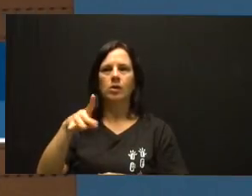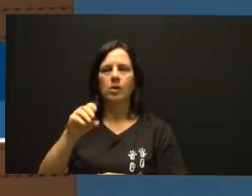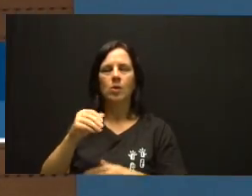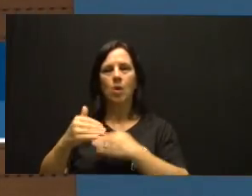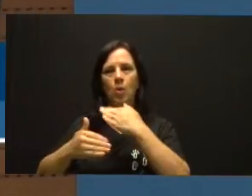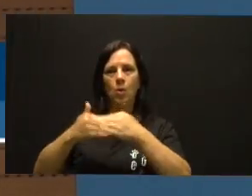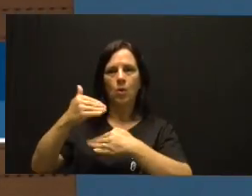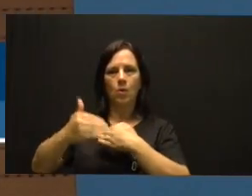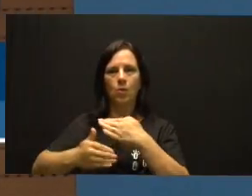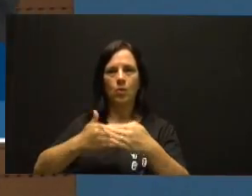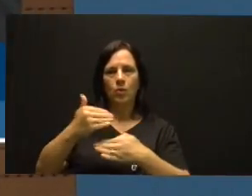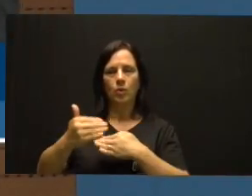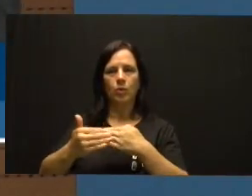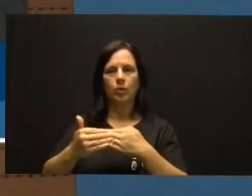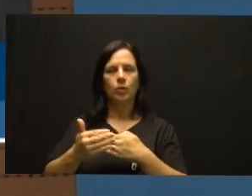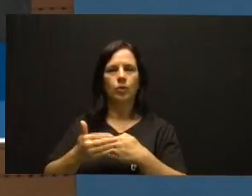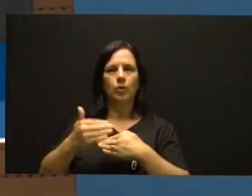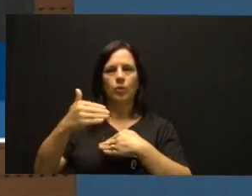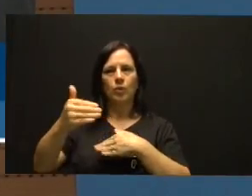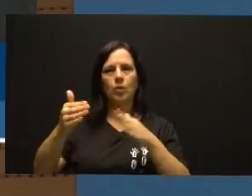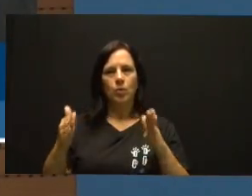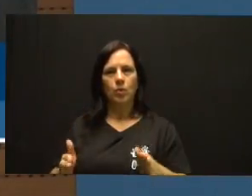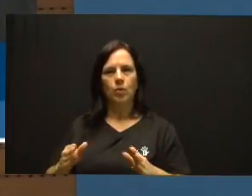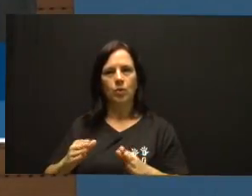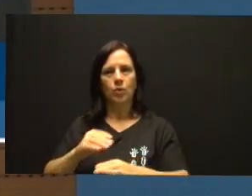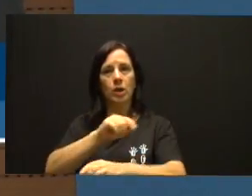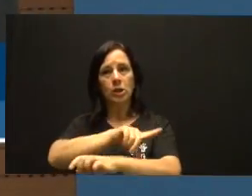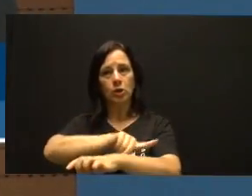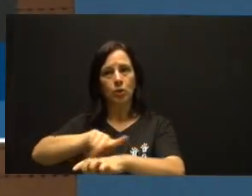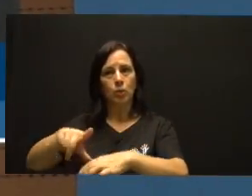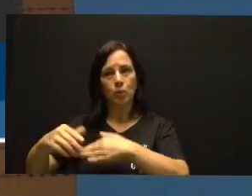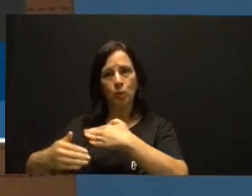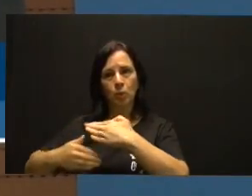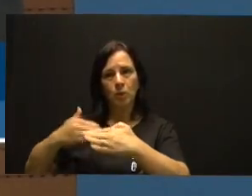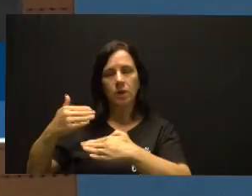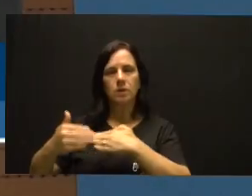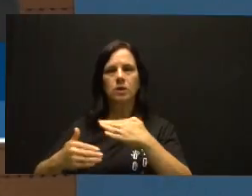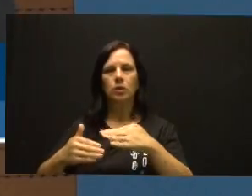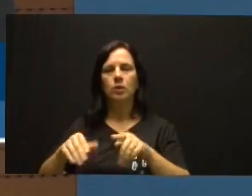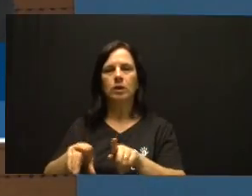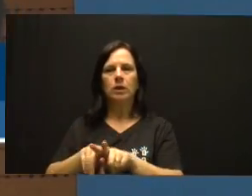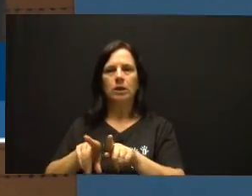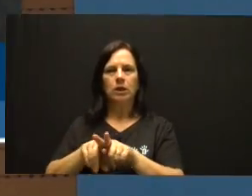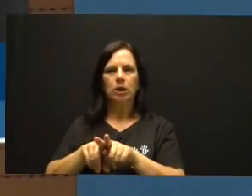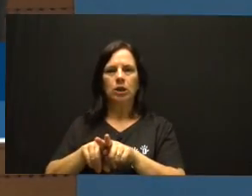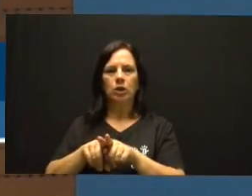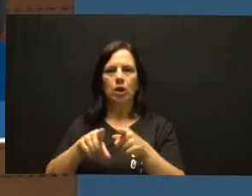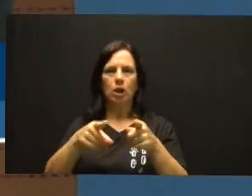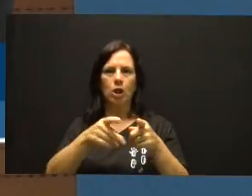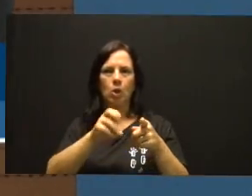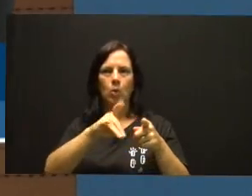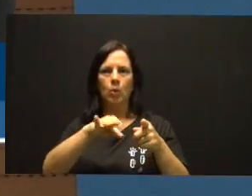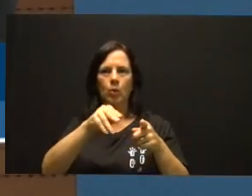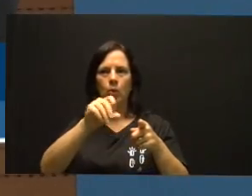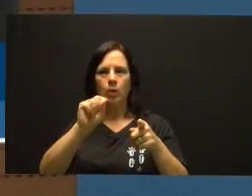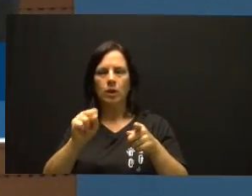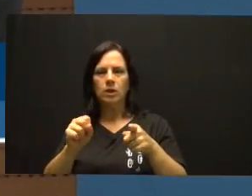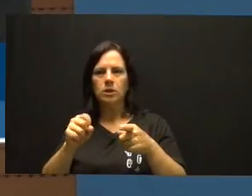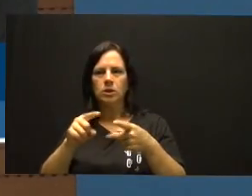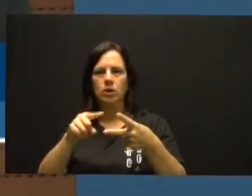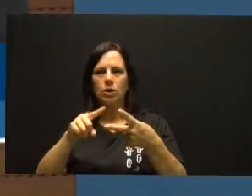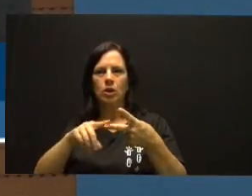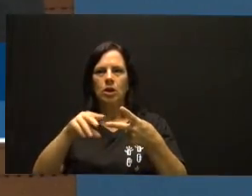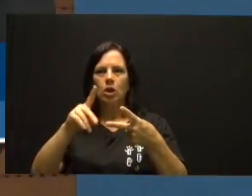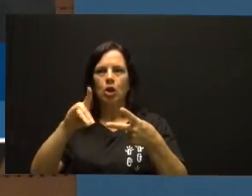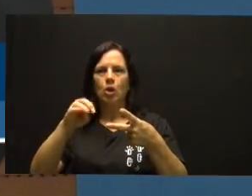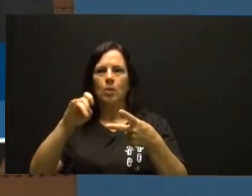ali um complexo educacional, naquela aonde compreende ali o Ulisses Guimarães e o Colégio Dom Pedro, fazer